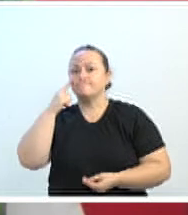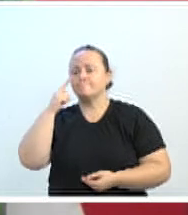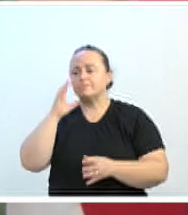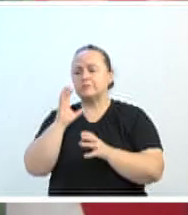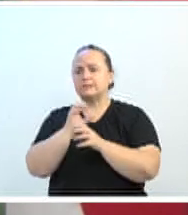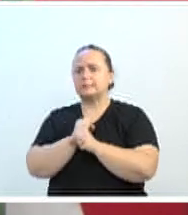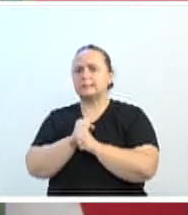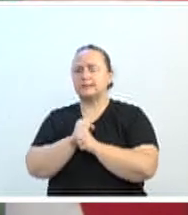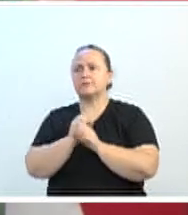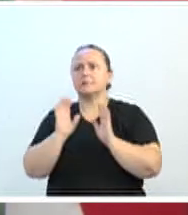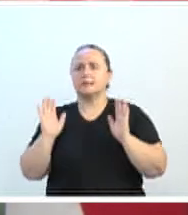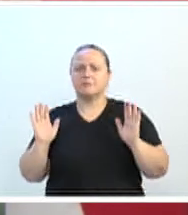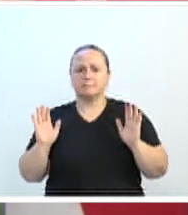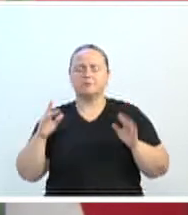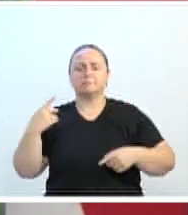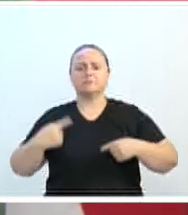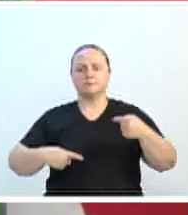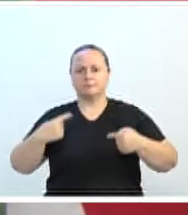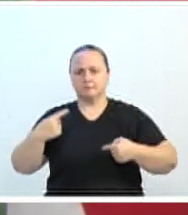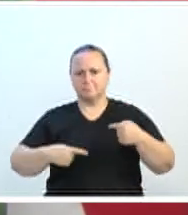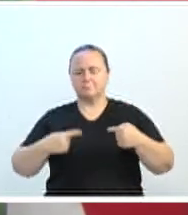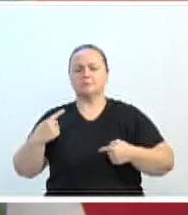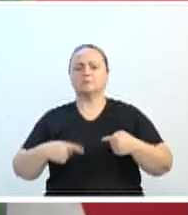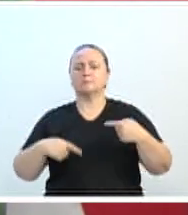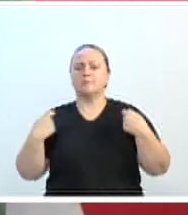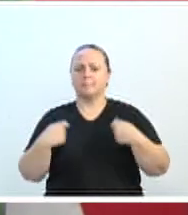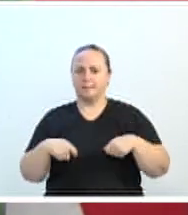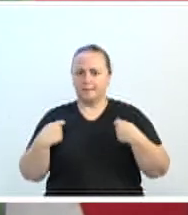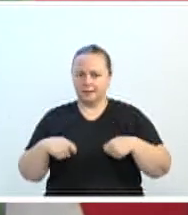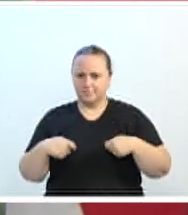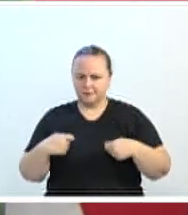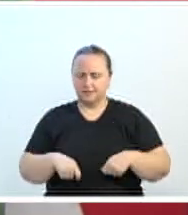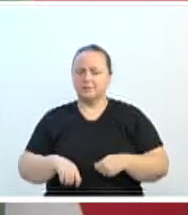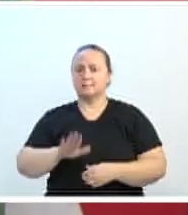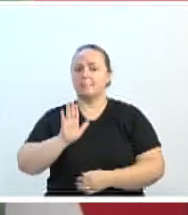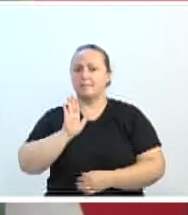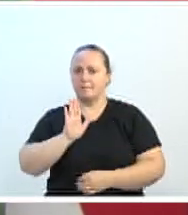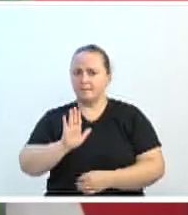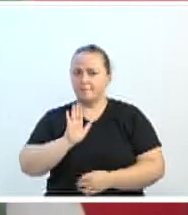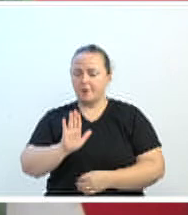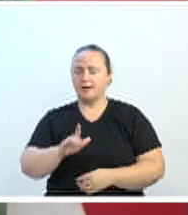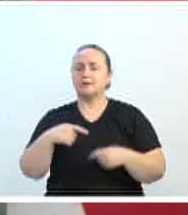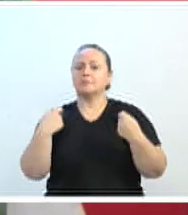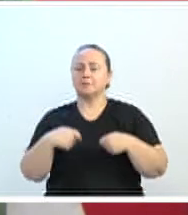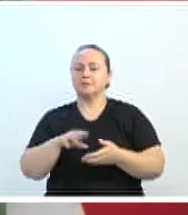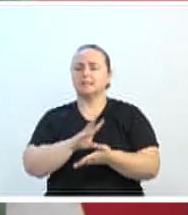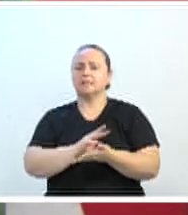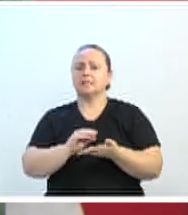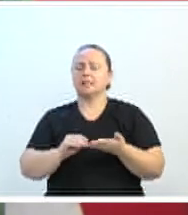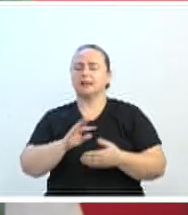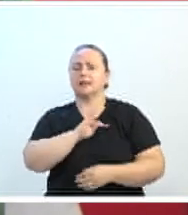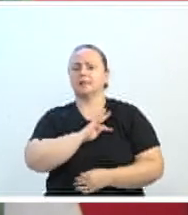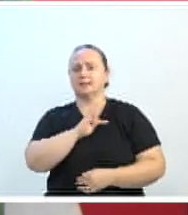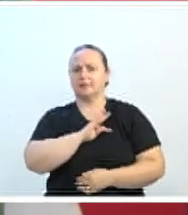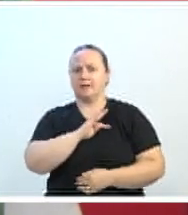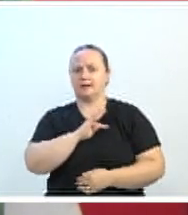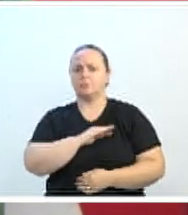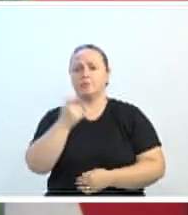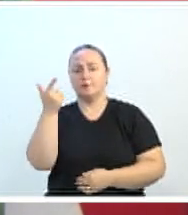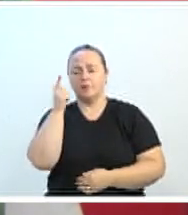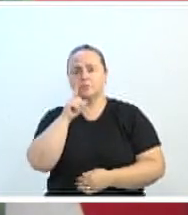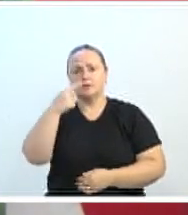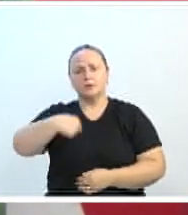atualizado. Então, a discussão ela tem que ser feita, mas ela tem que ser feita com base em dados técnicos que nos possam apresentar